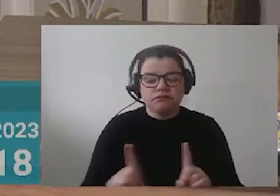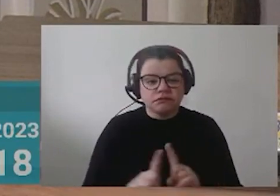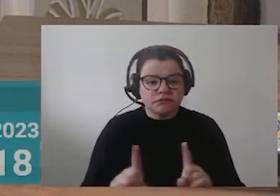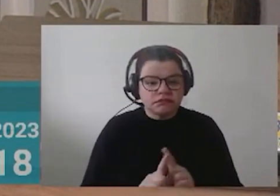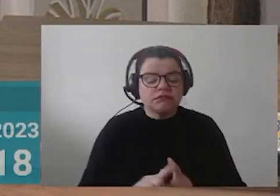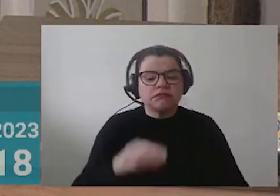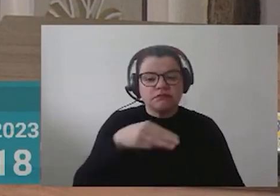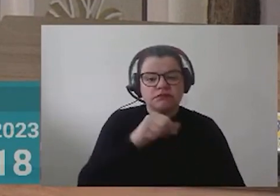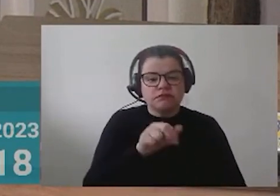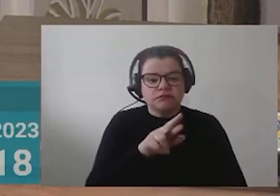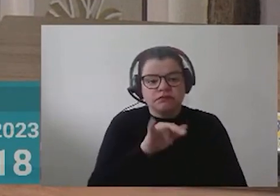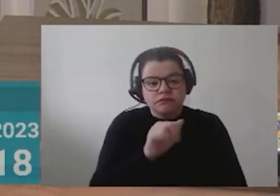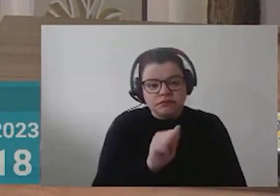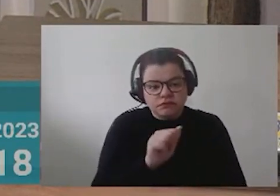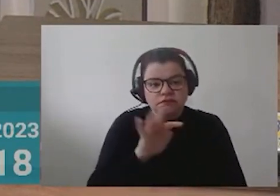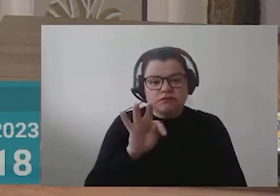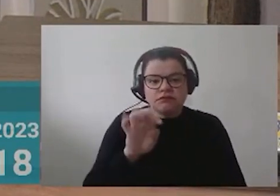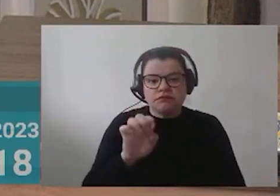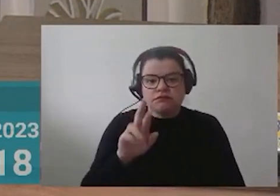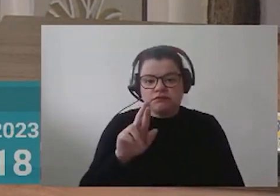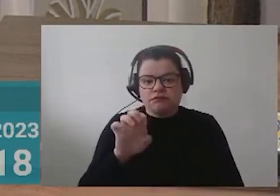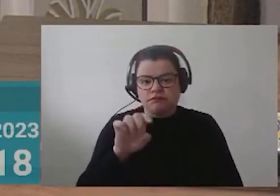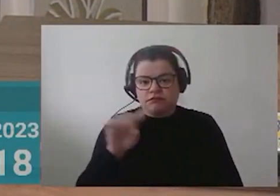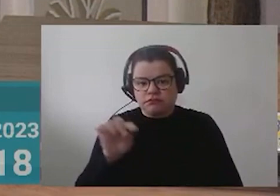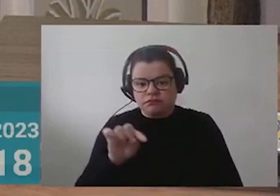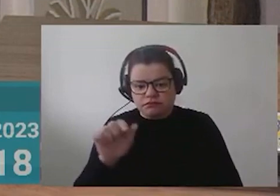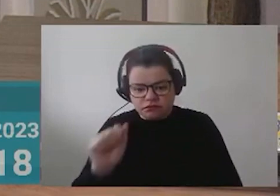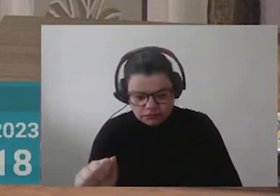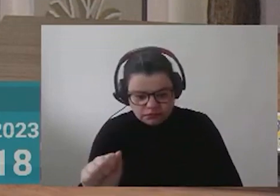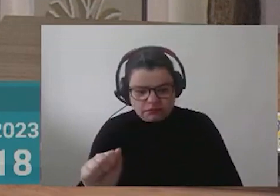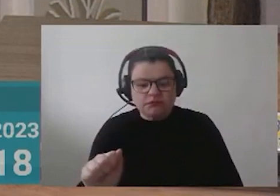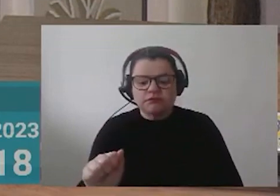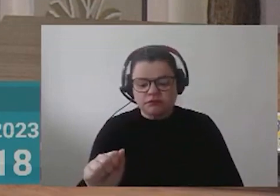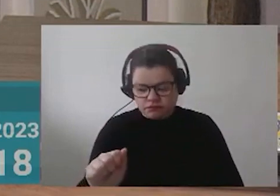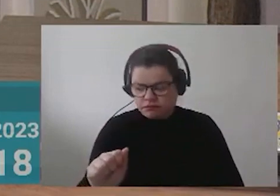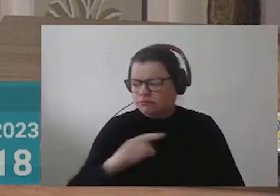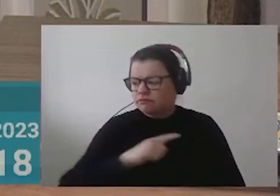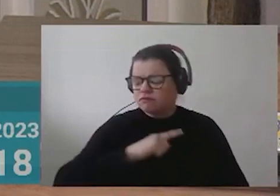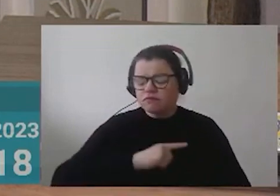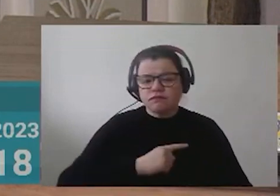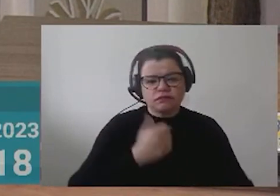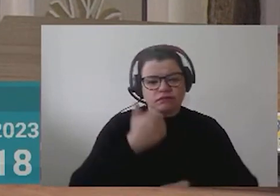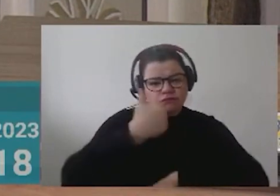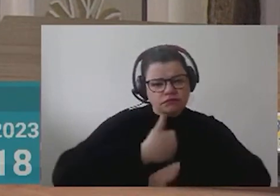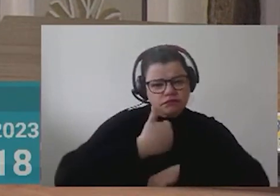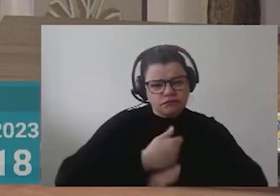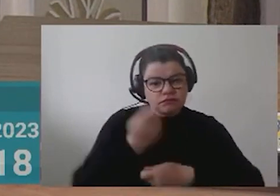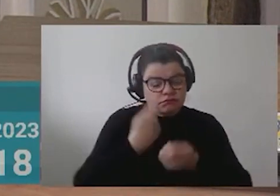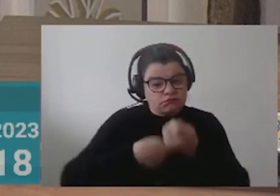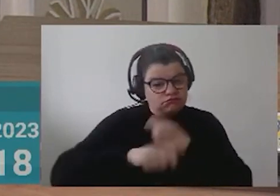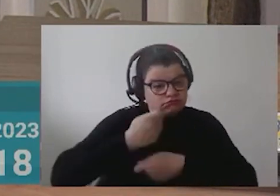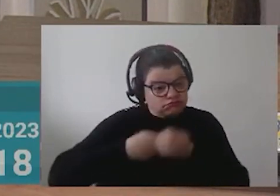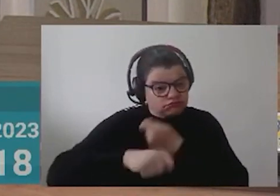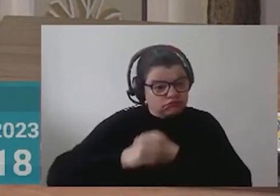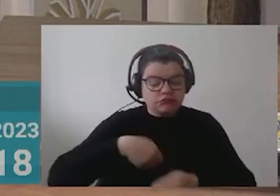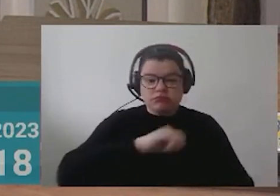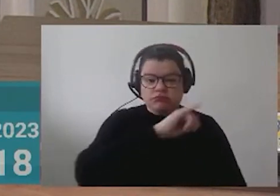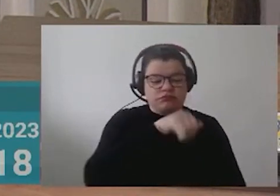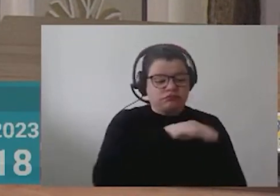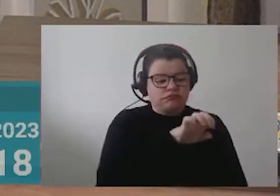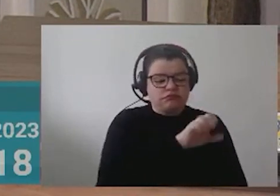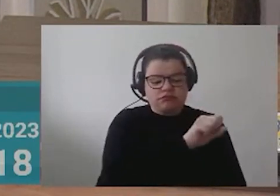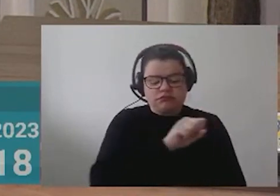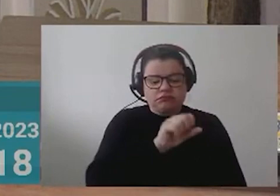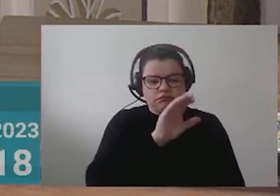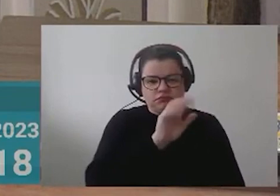Tereza Morona, José Carlos Lada, que é diretor administrativo, Simone Vani, Jéssica Morona, Juliana Morona